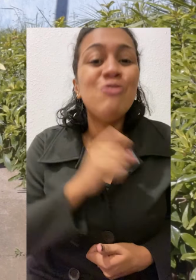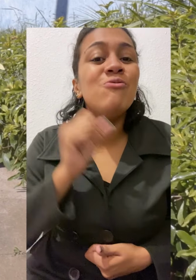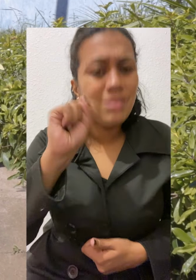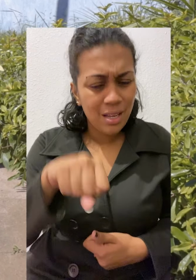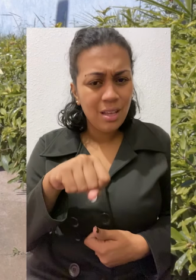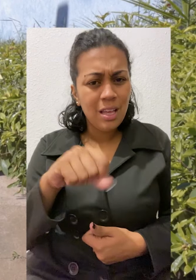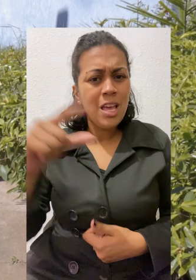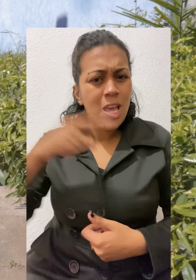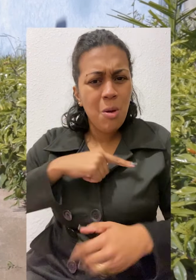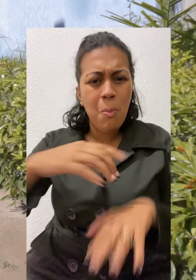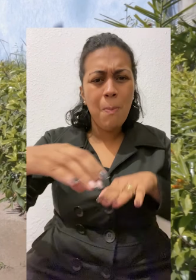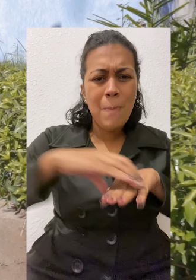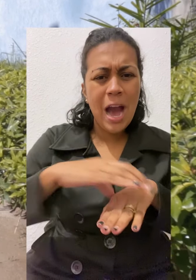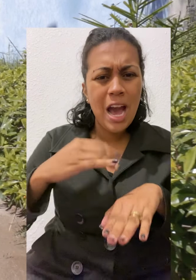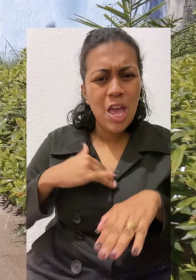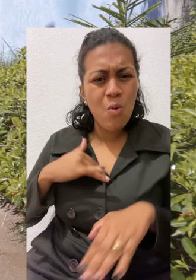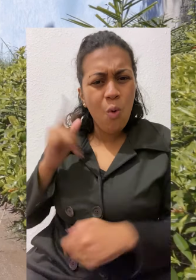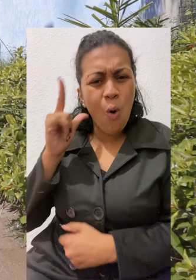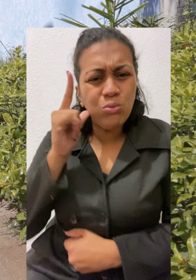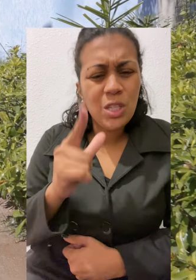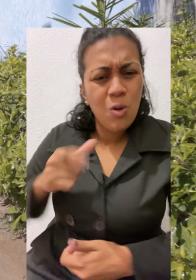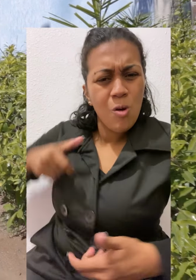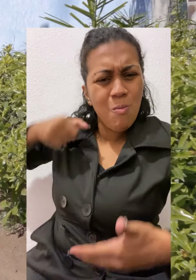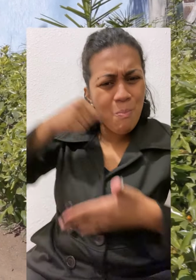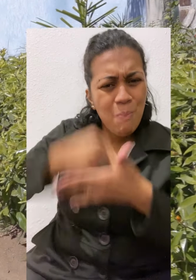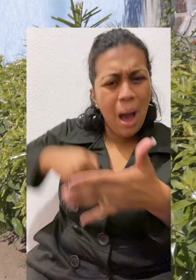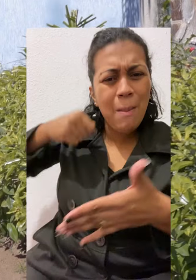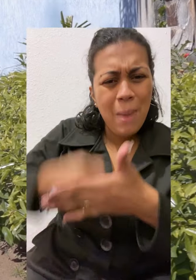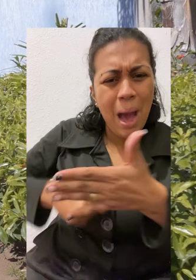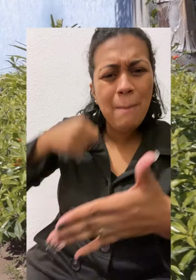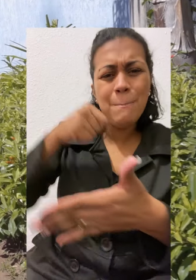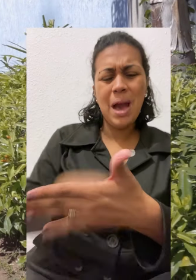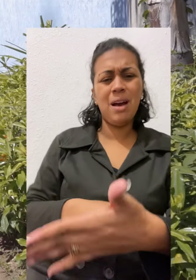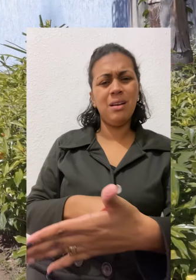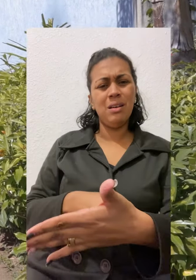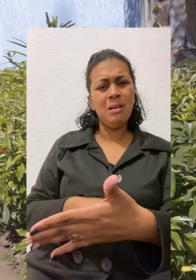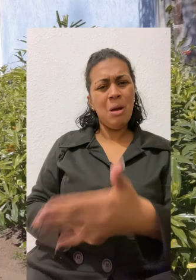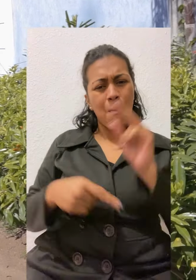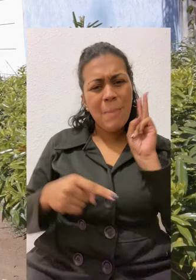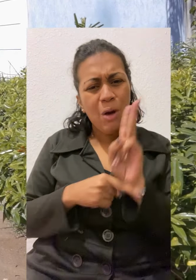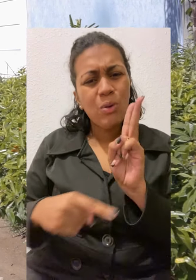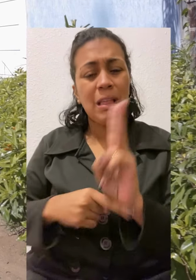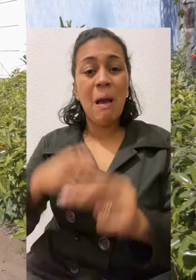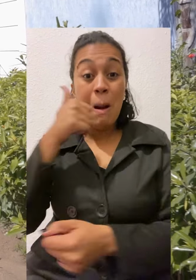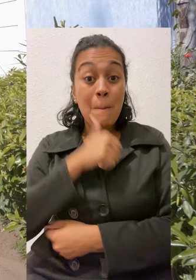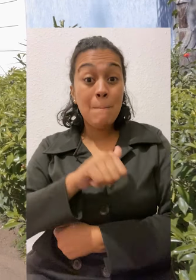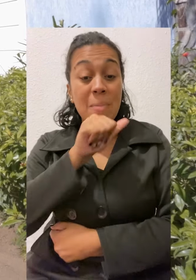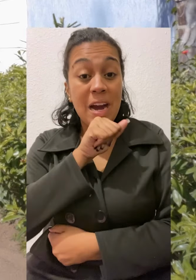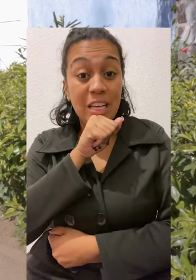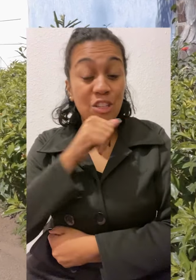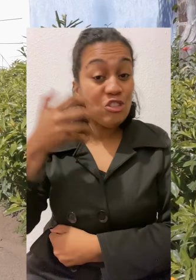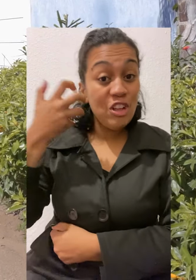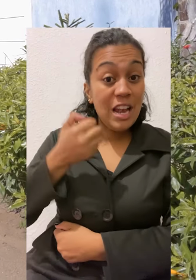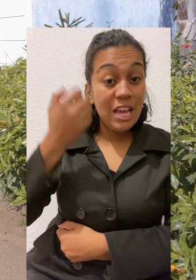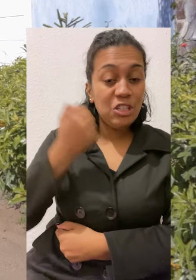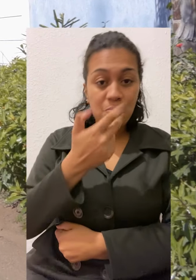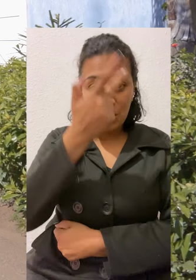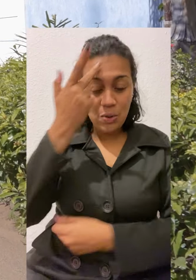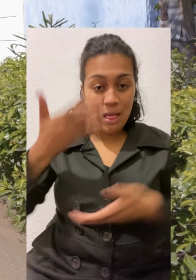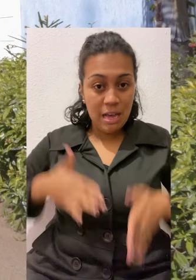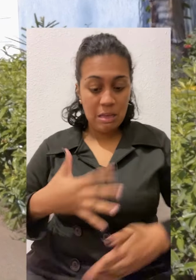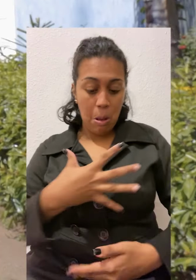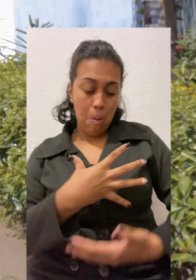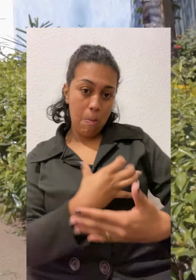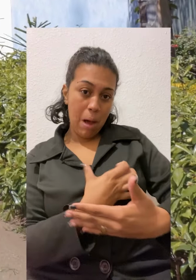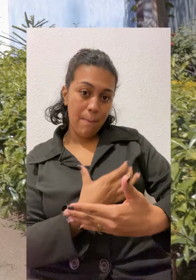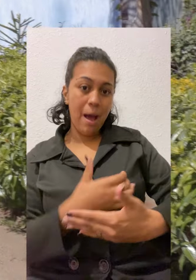ferro. Tudo que calço é cálcio. Planto e rego o mundo inteiro a leite materno. Mãe de leite, tal qual o dente que